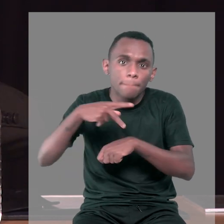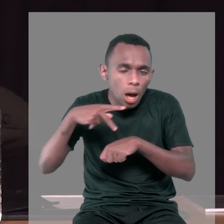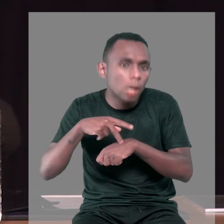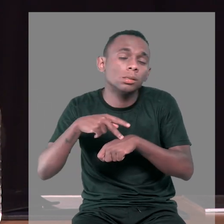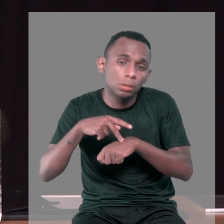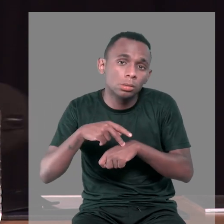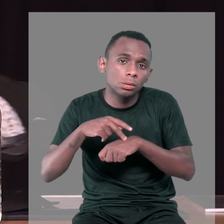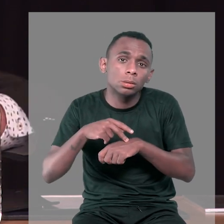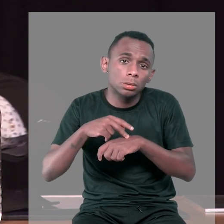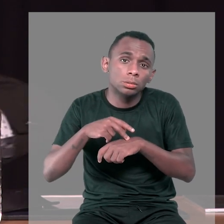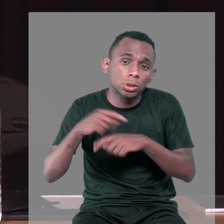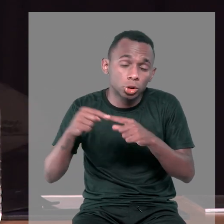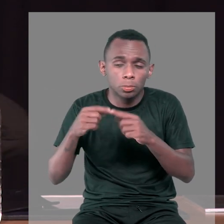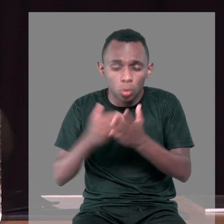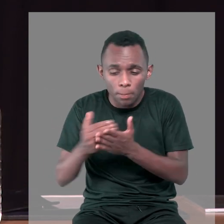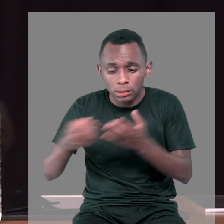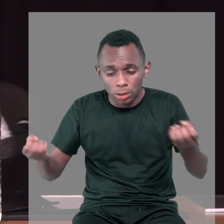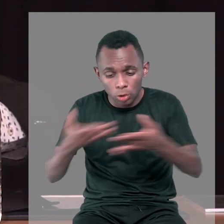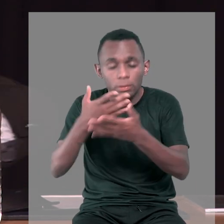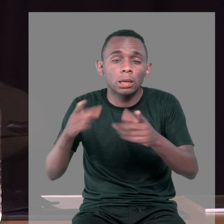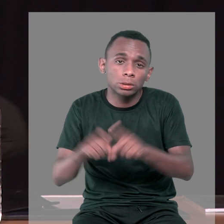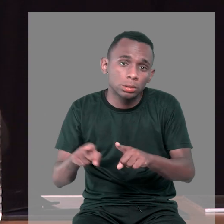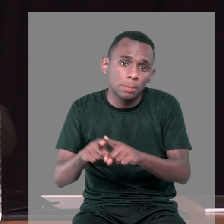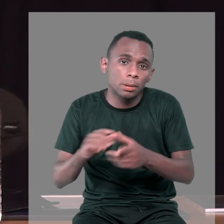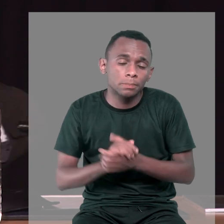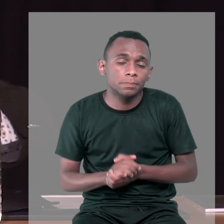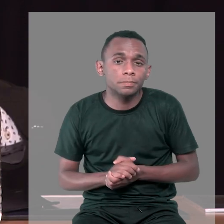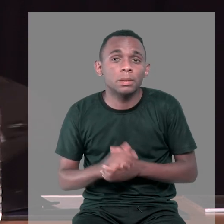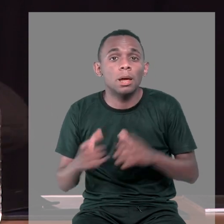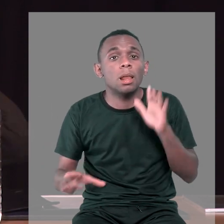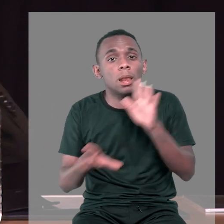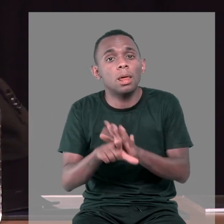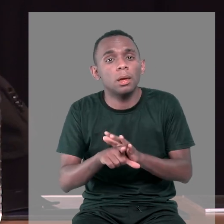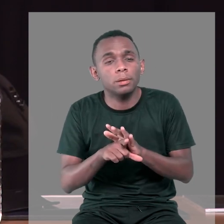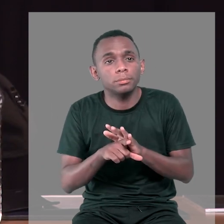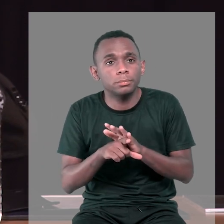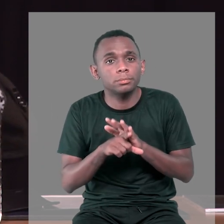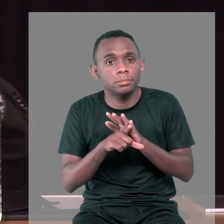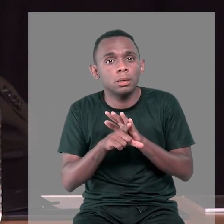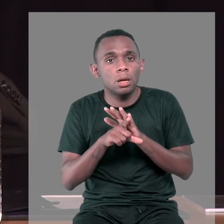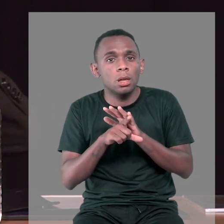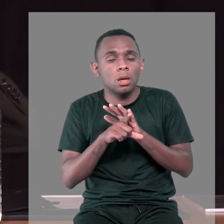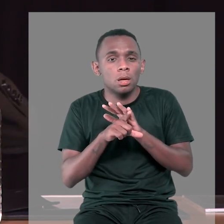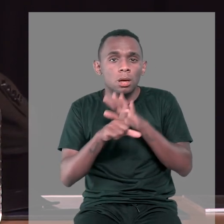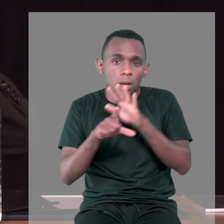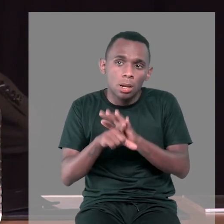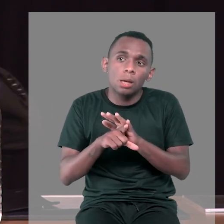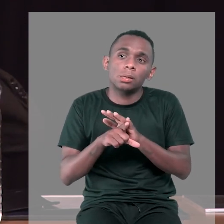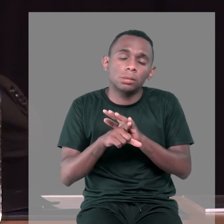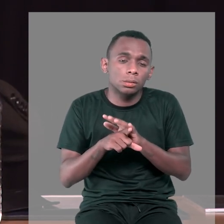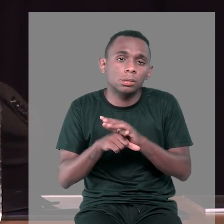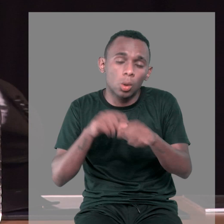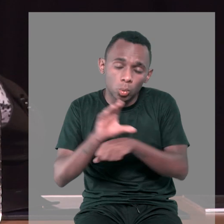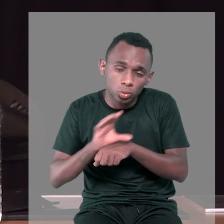constitucional, pode ser um meio valioso, mas jamais definitivo, visto que o remédio,